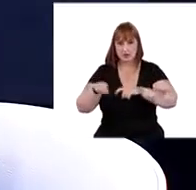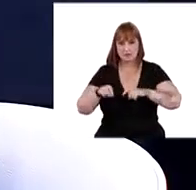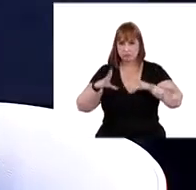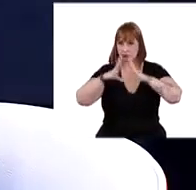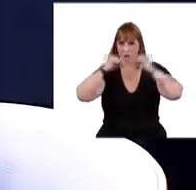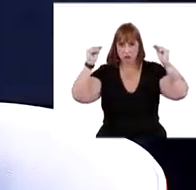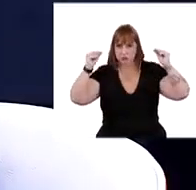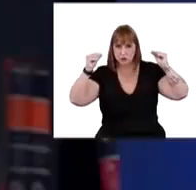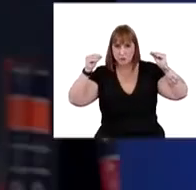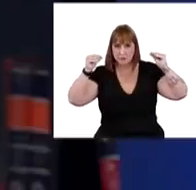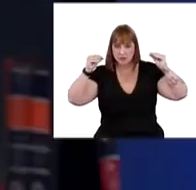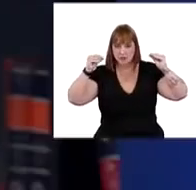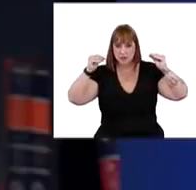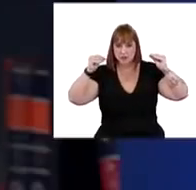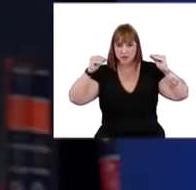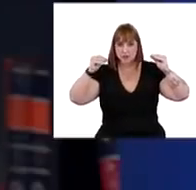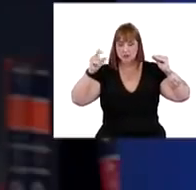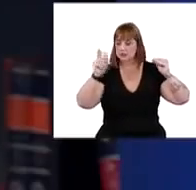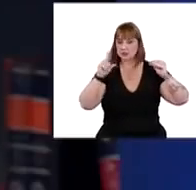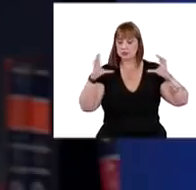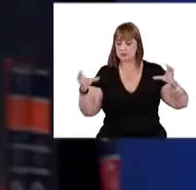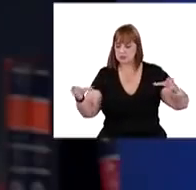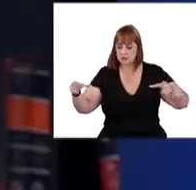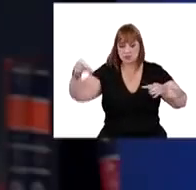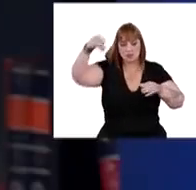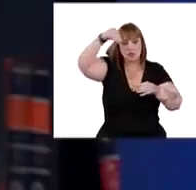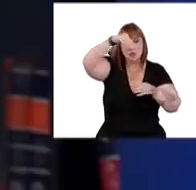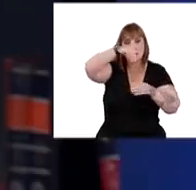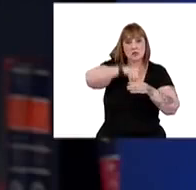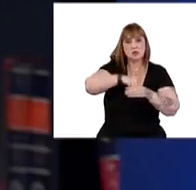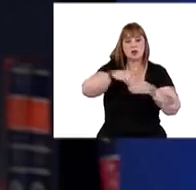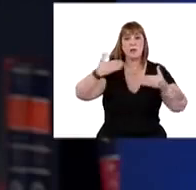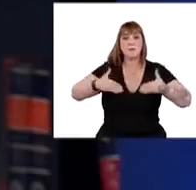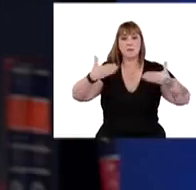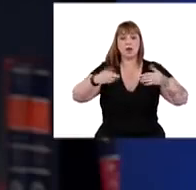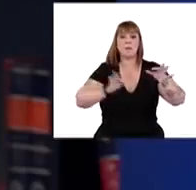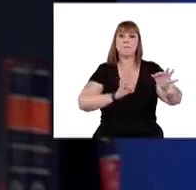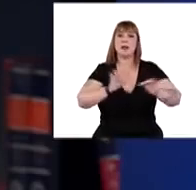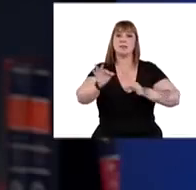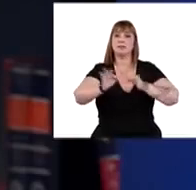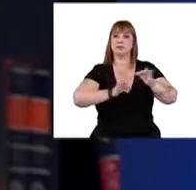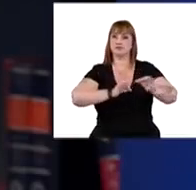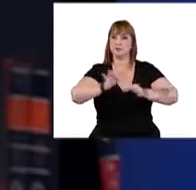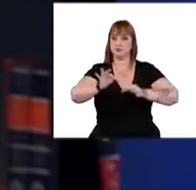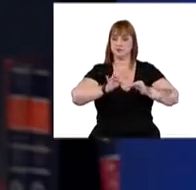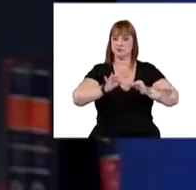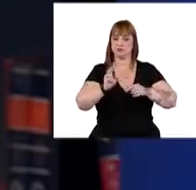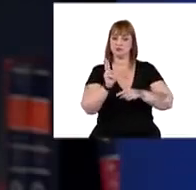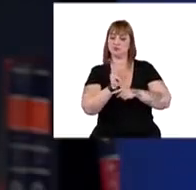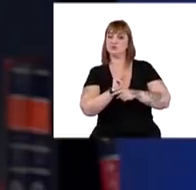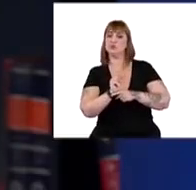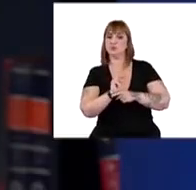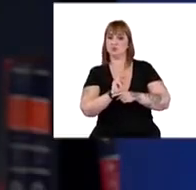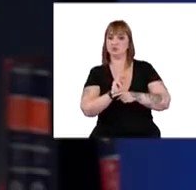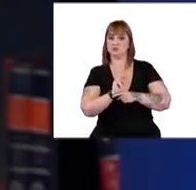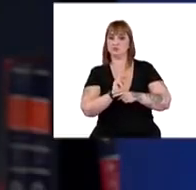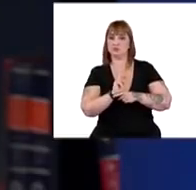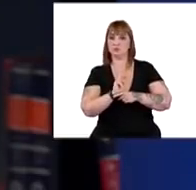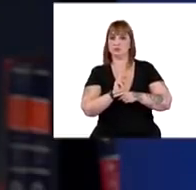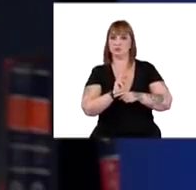Sim, não, na realidade ele migra para dentro de um Ministério do Planejamento, Gestão